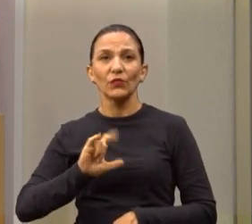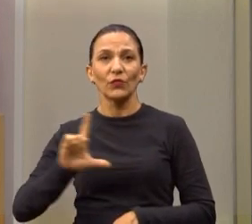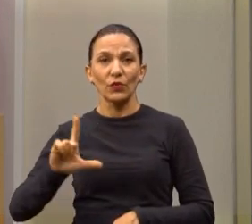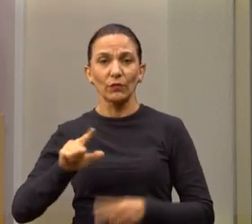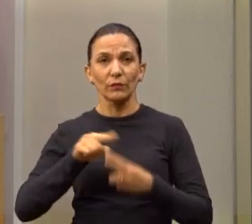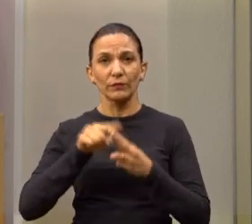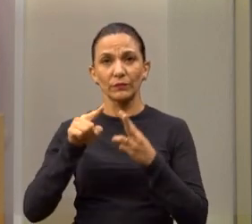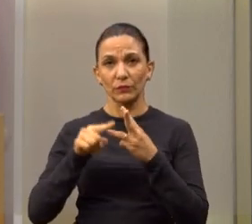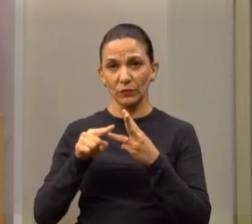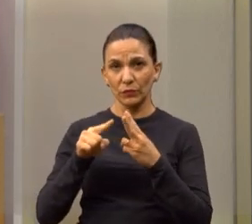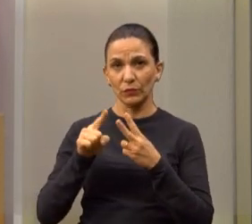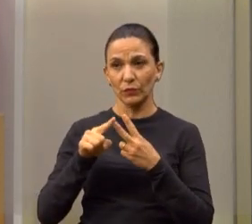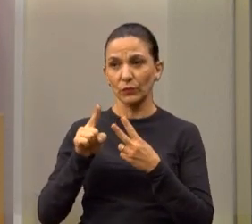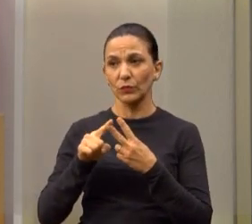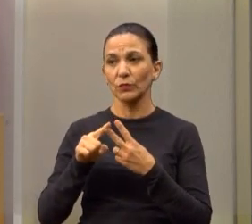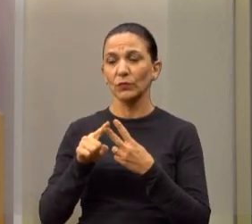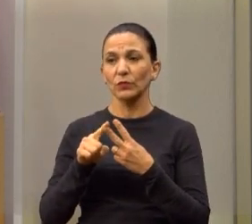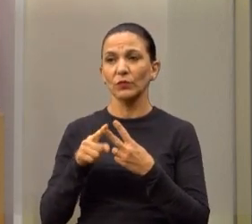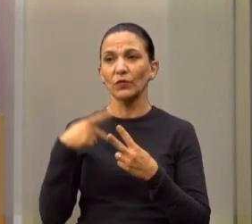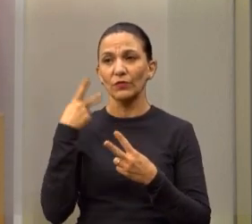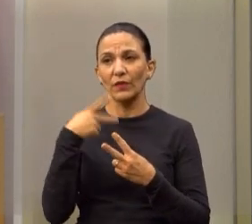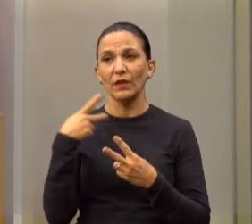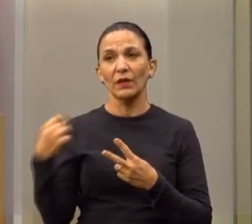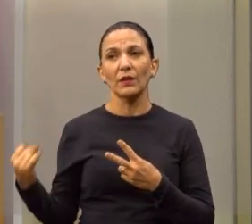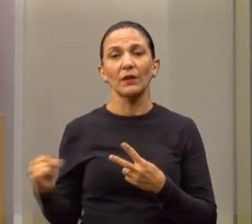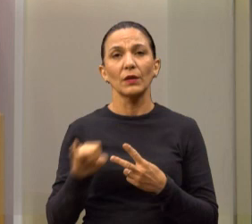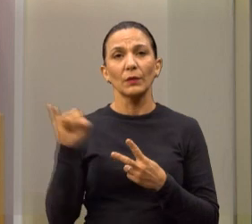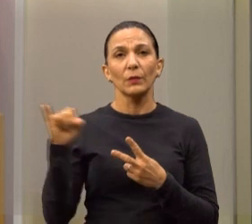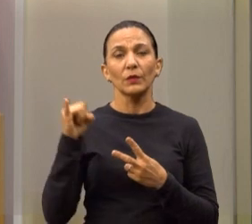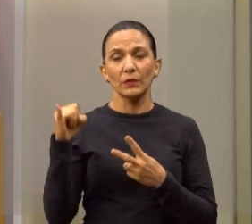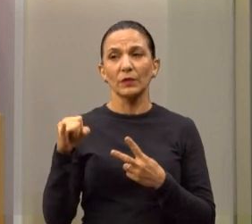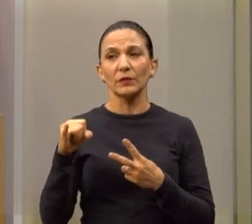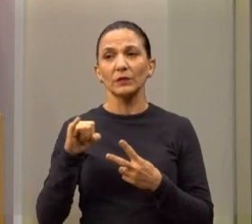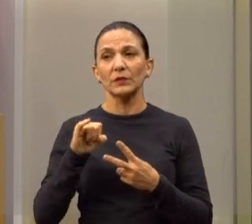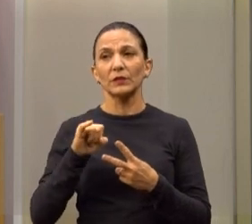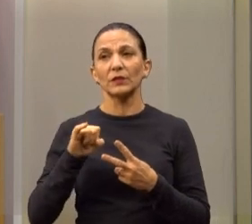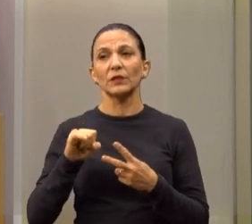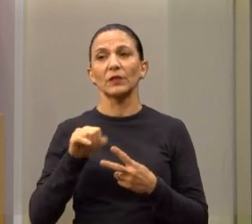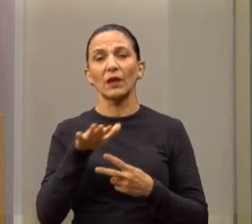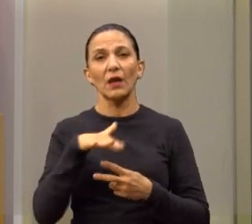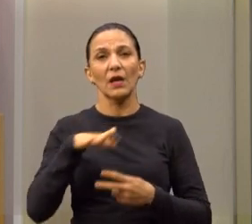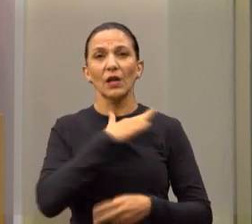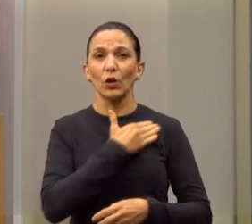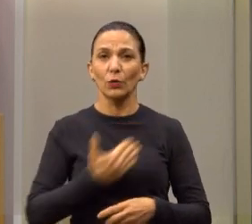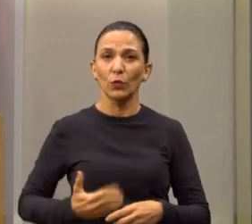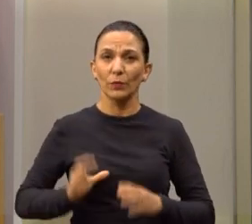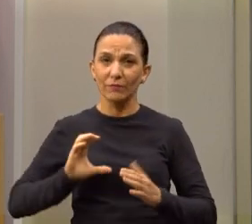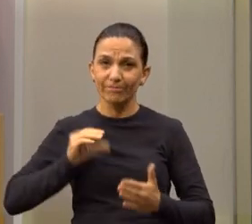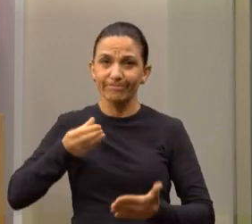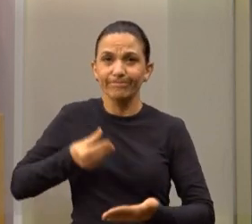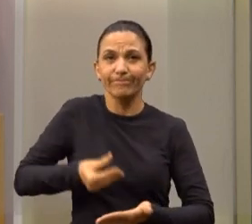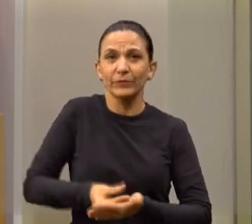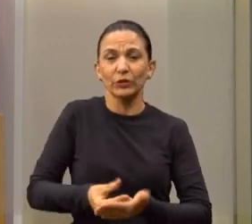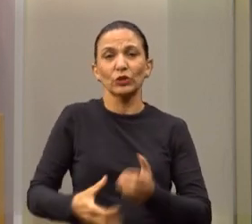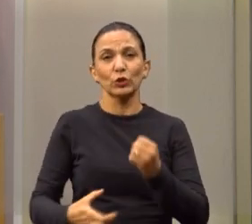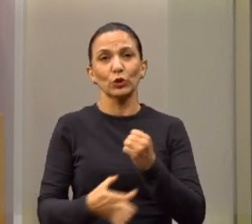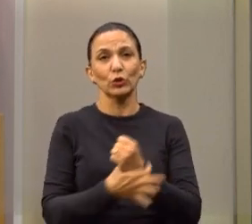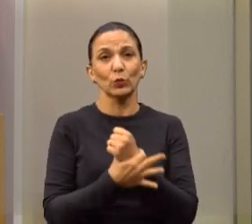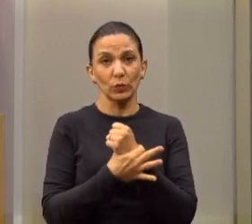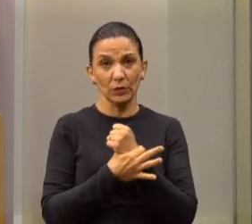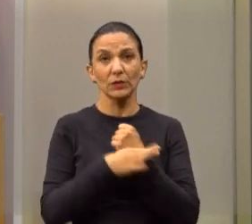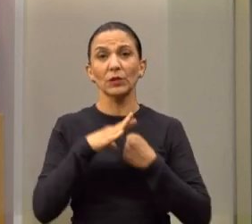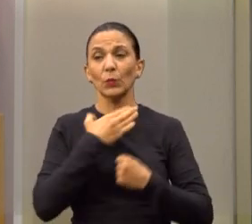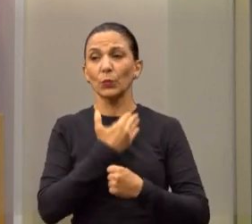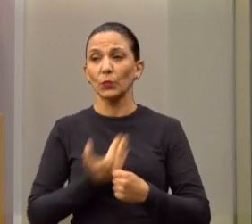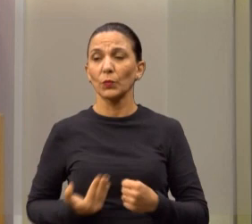dois pontos, eu queria deixar registrado aqui a importância do poder público, investir mais no que tange a segurança